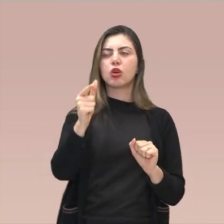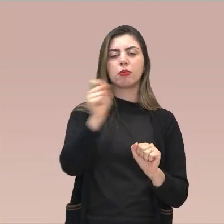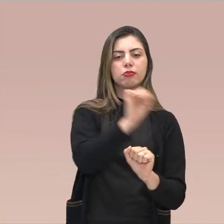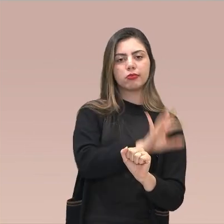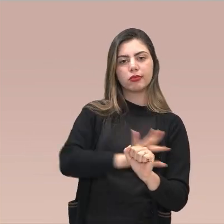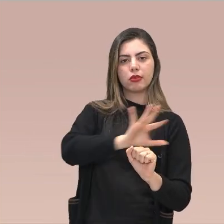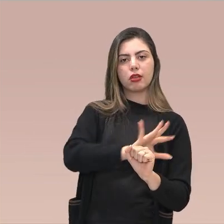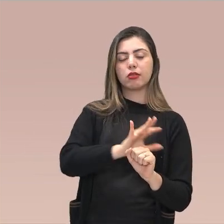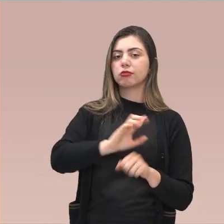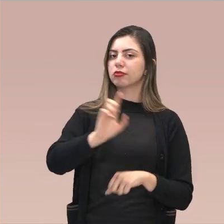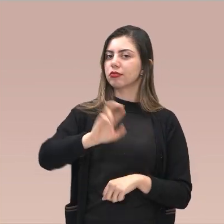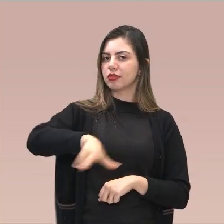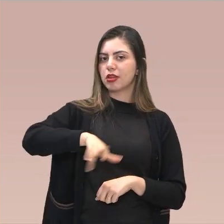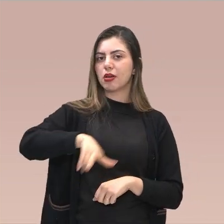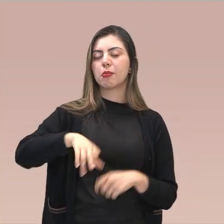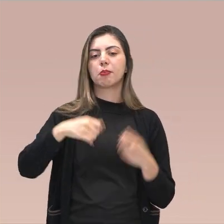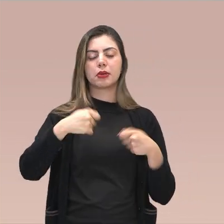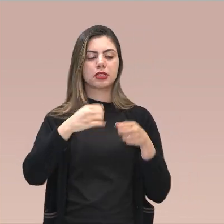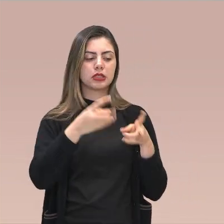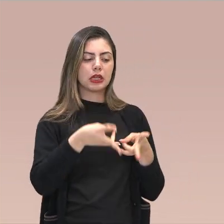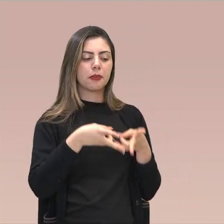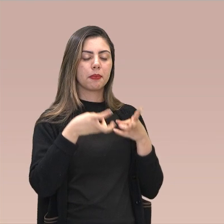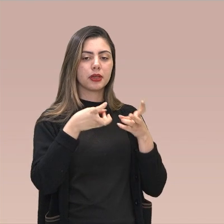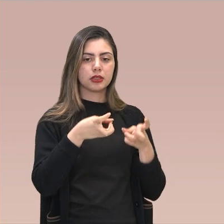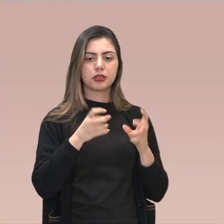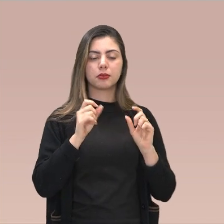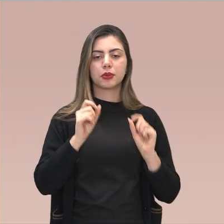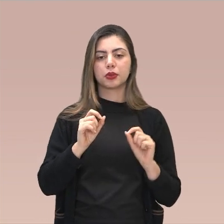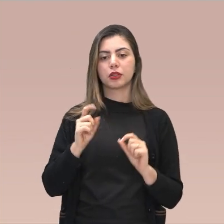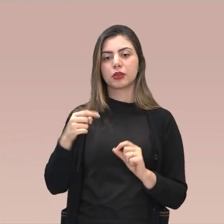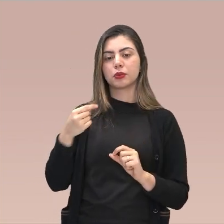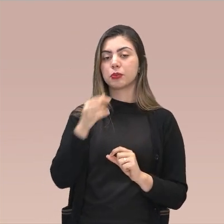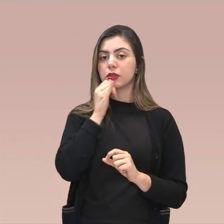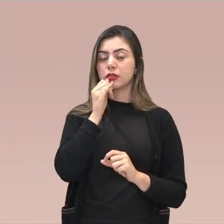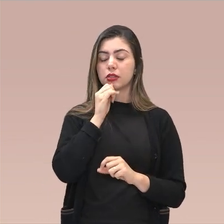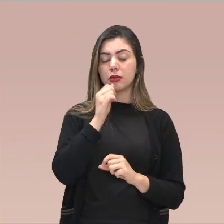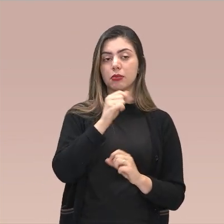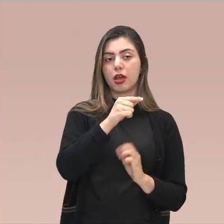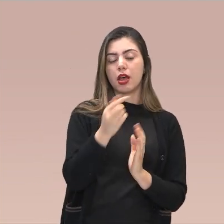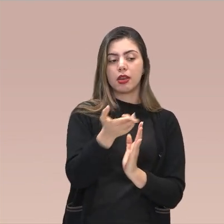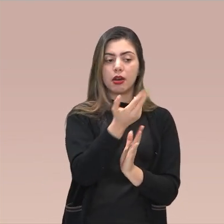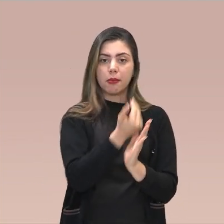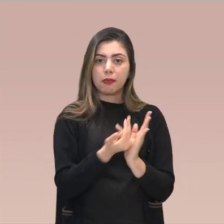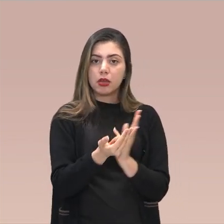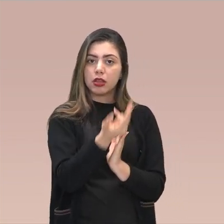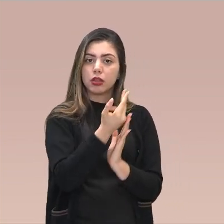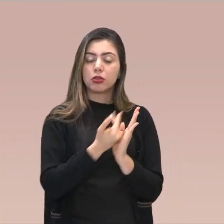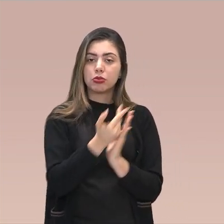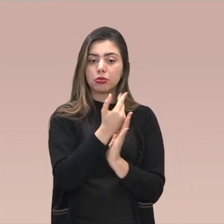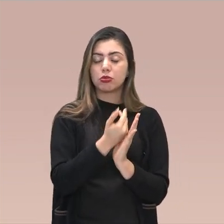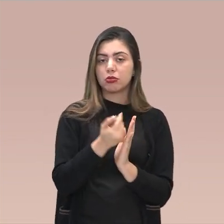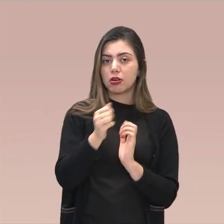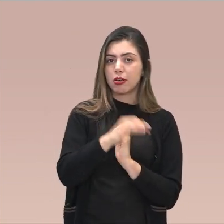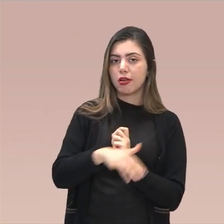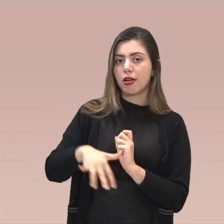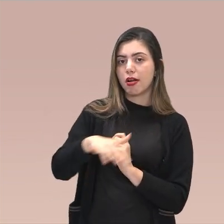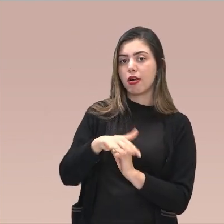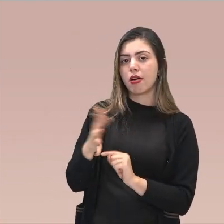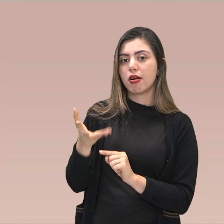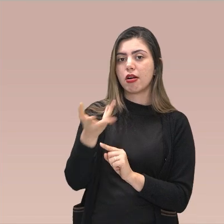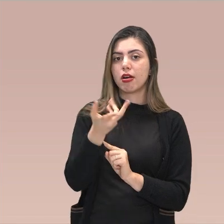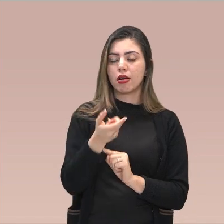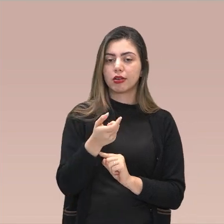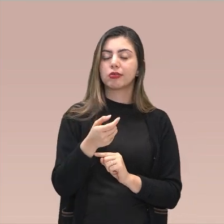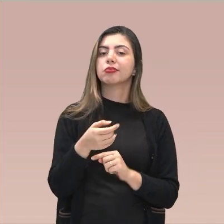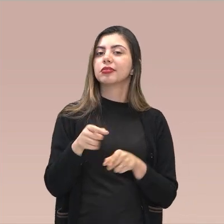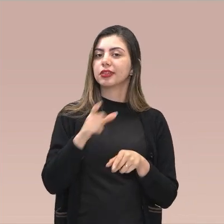a sombra. Você precisa perceber que quando falamos disso na pintura, na arte, vamos enxergar também